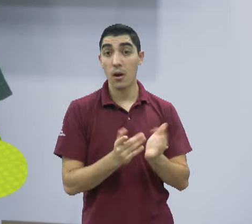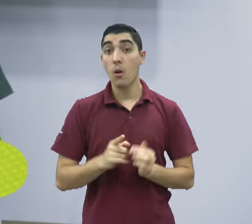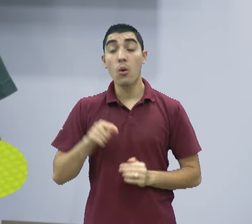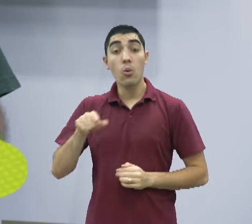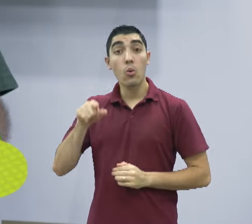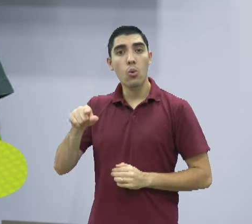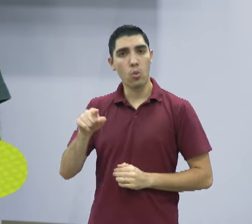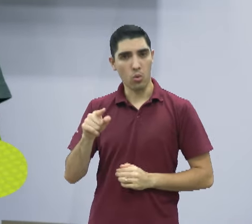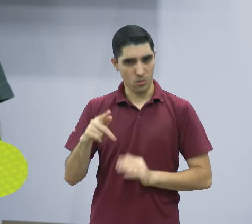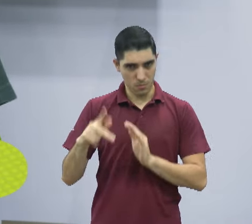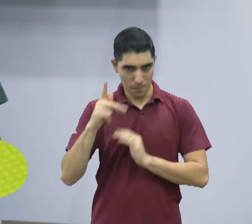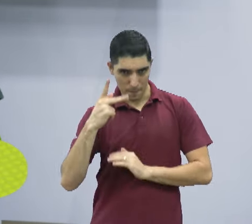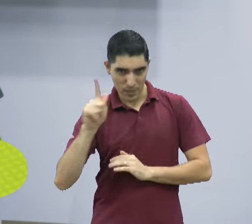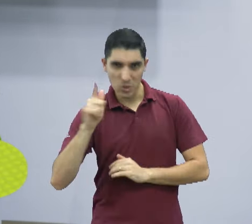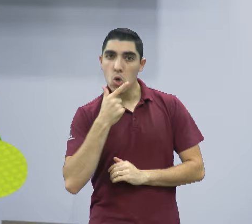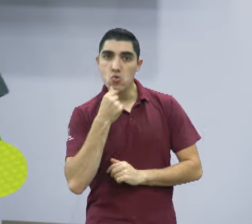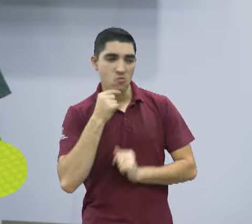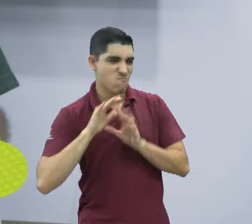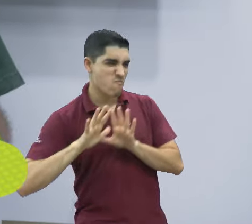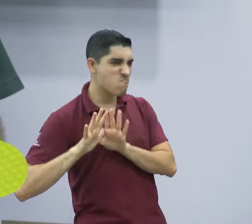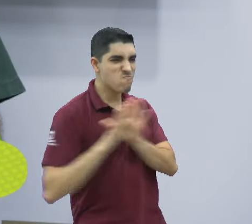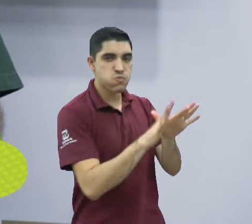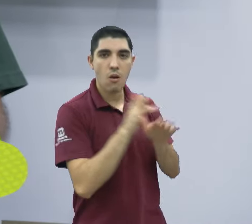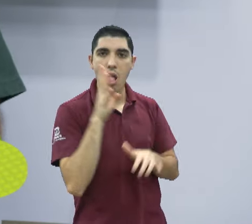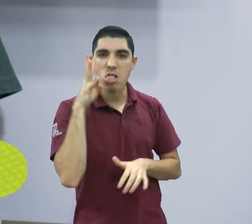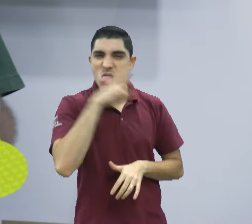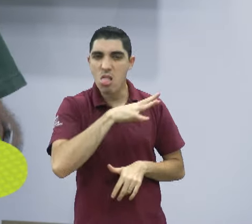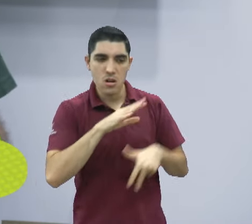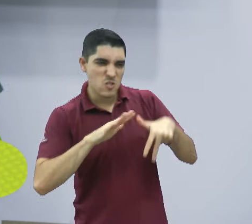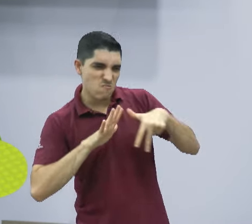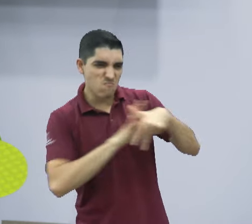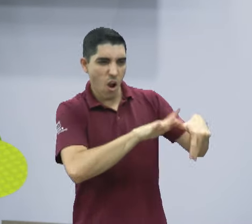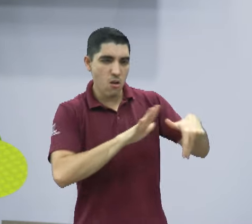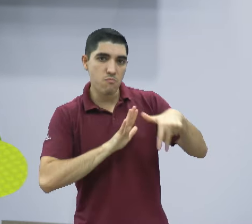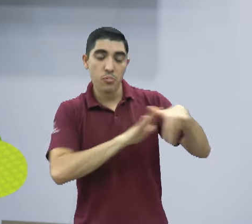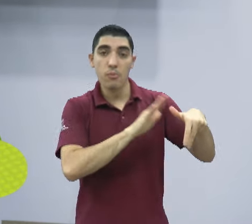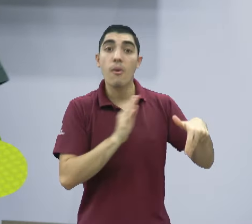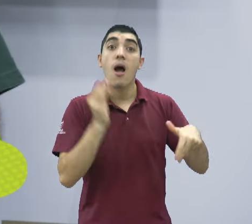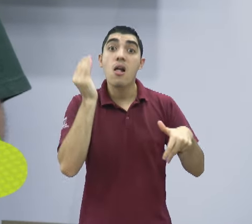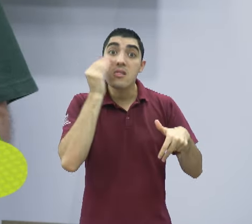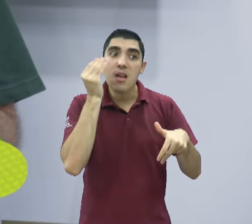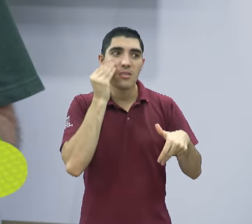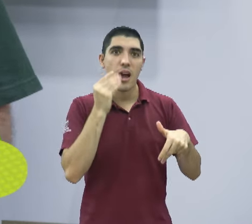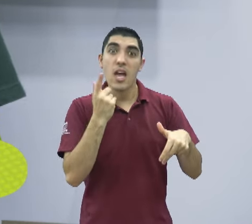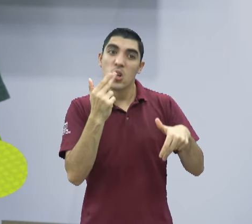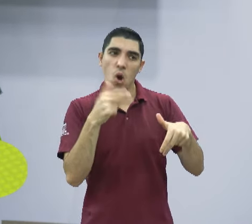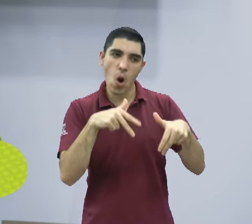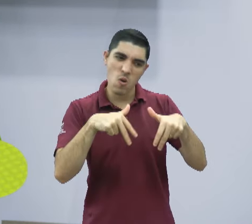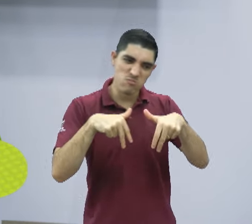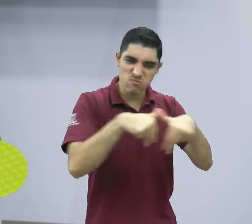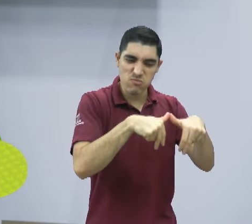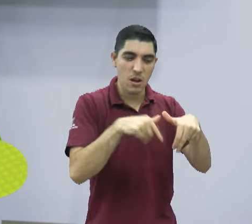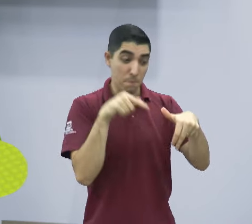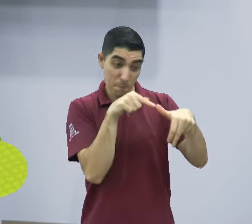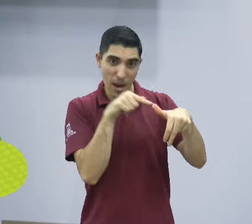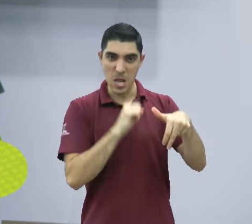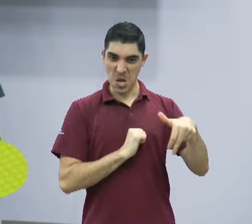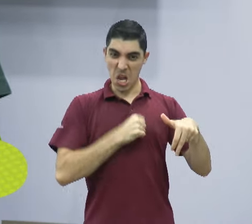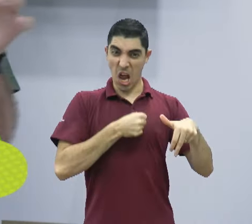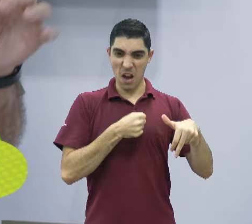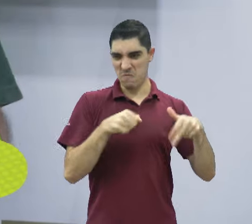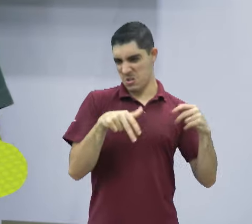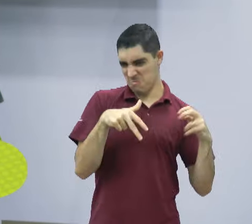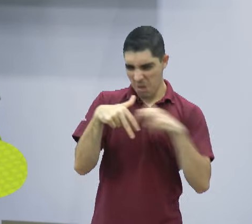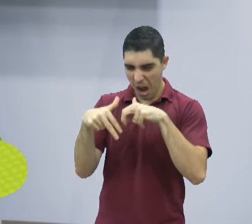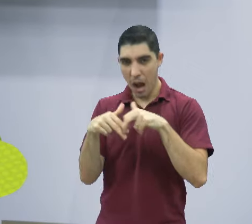São José, principalmente para cavar ali uma expulsão ou um cartão amarelo, enfim, pendurar alguns jogadores, o